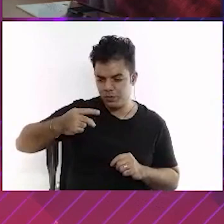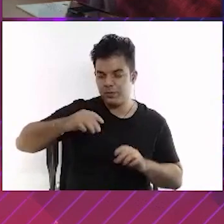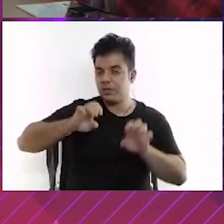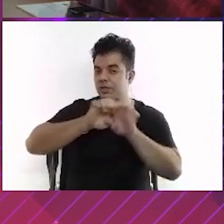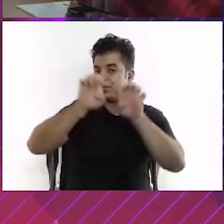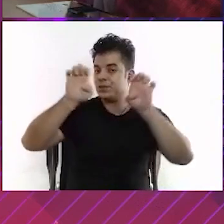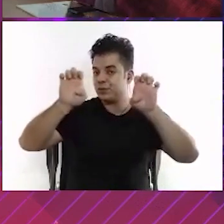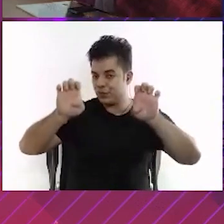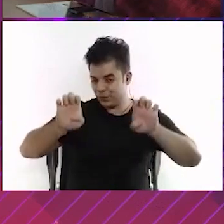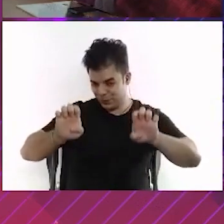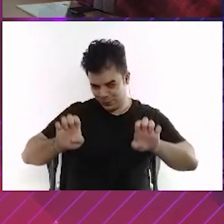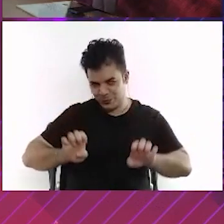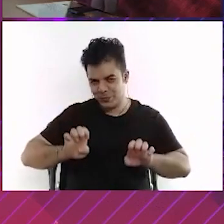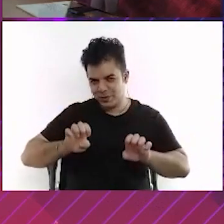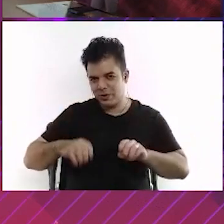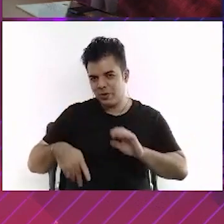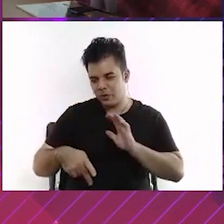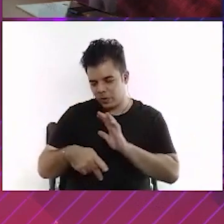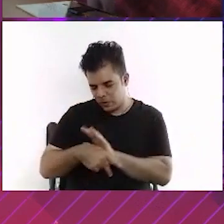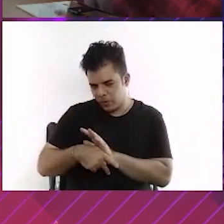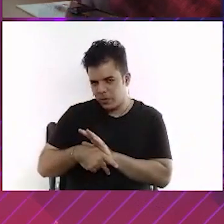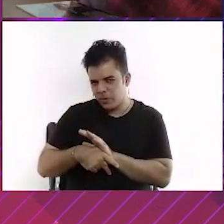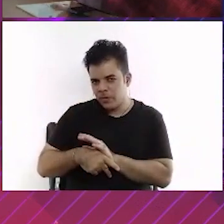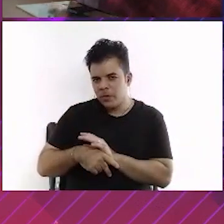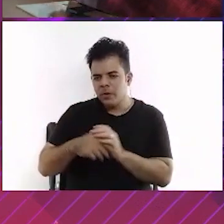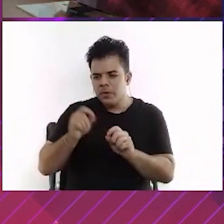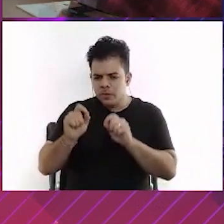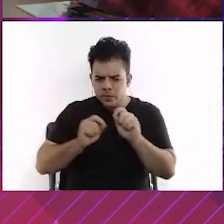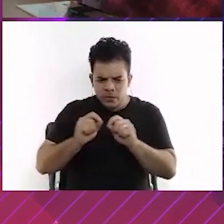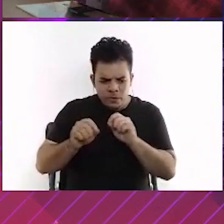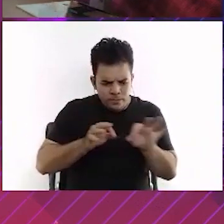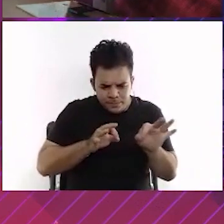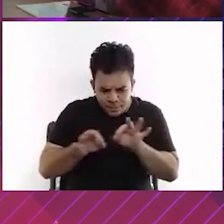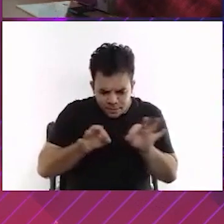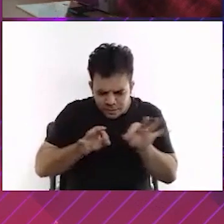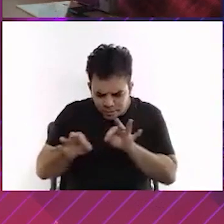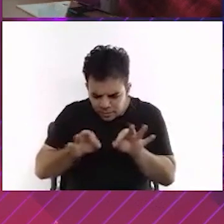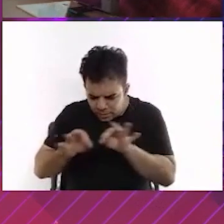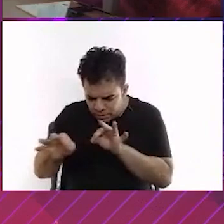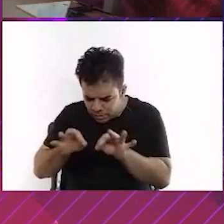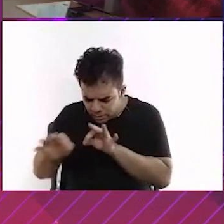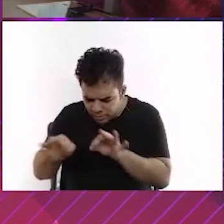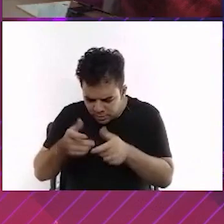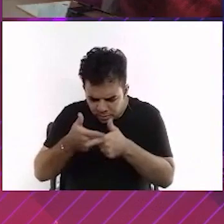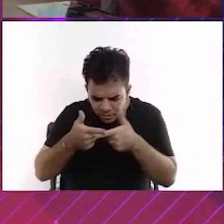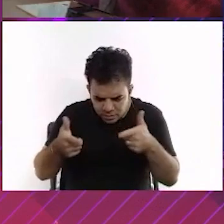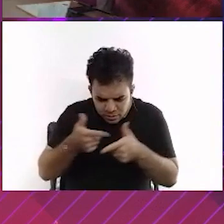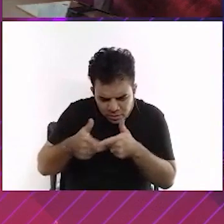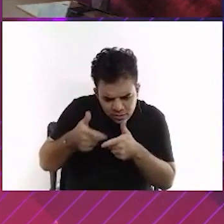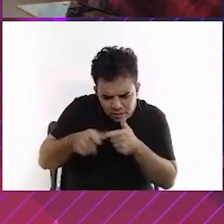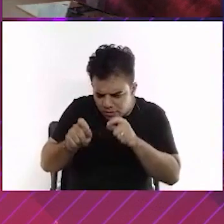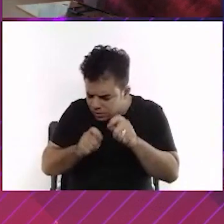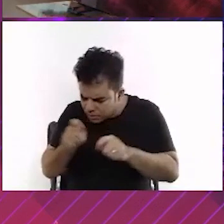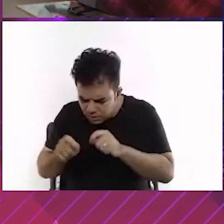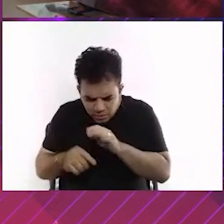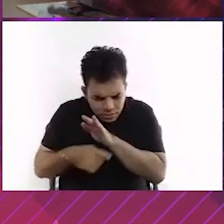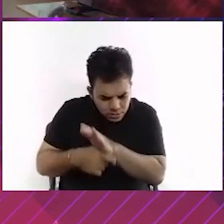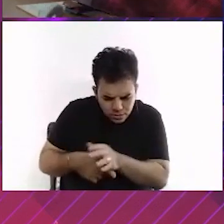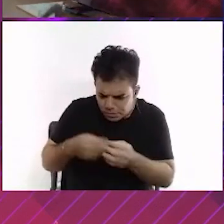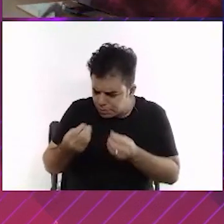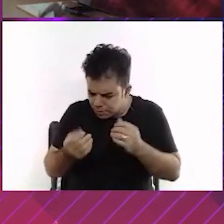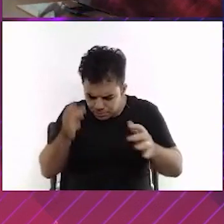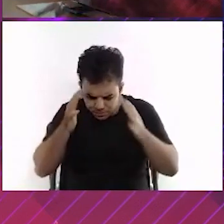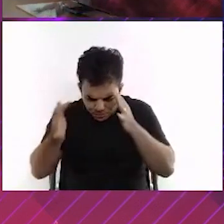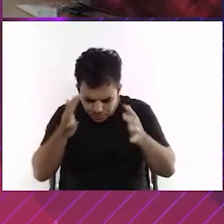estruturasse uma ideação para essa problemática. Então, a gente acabou gerando algumas ideias